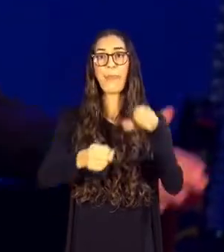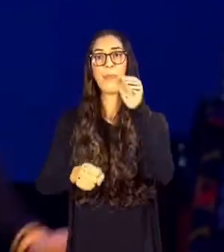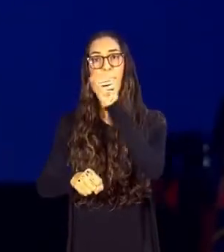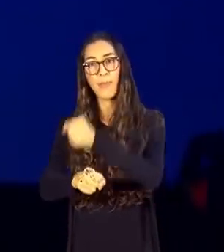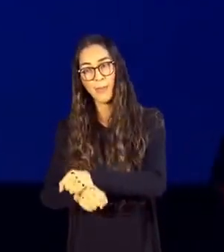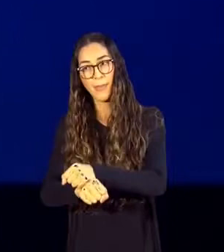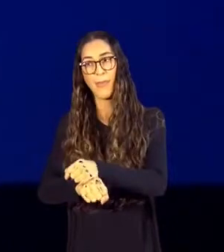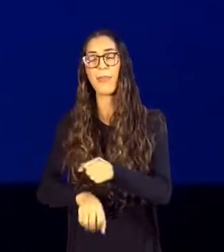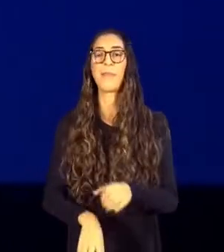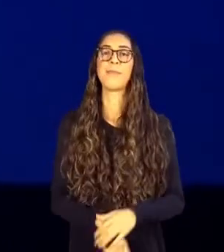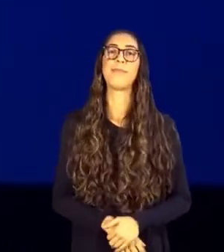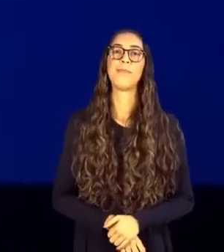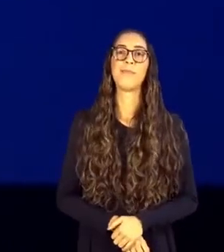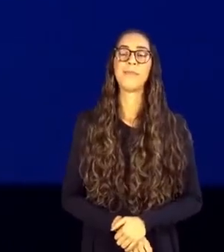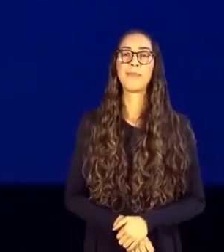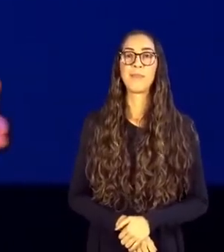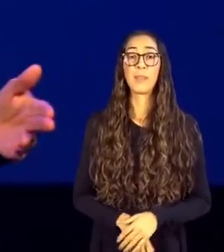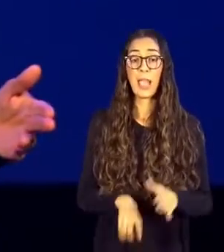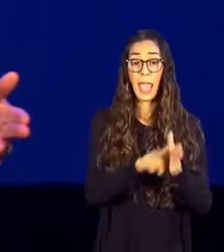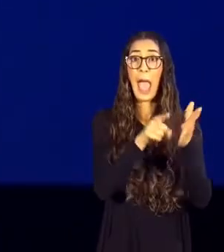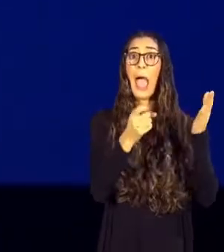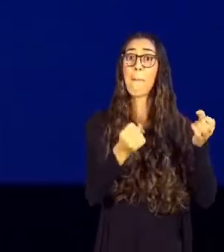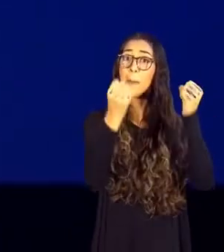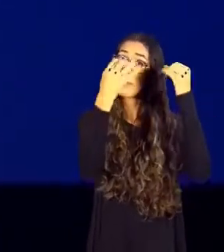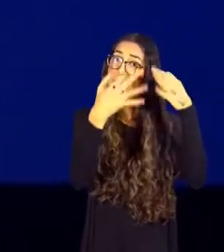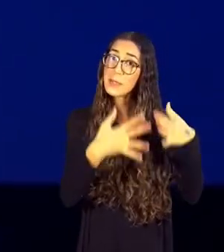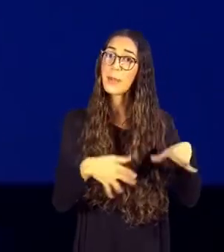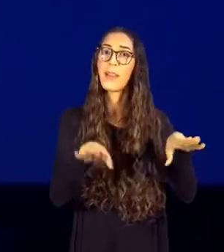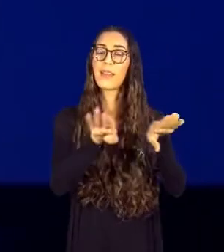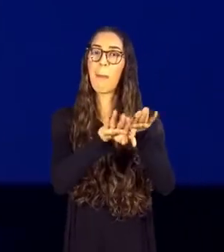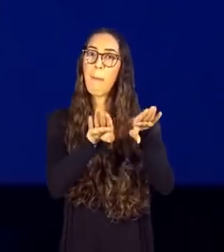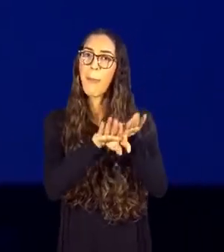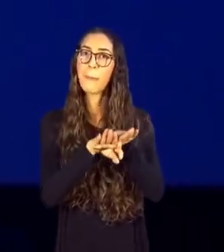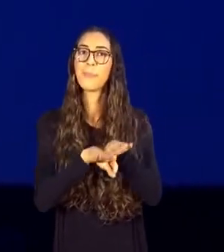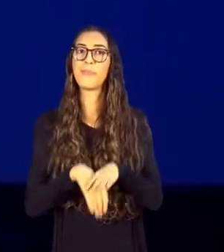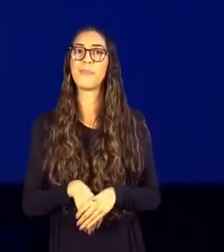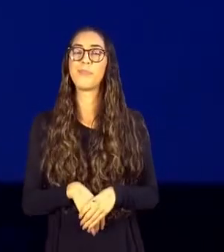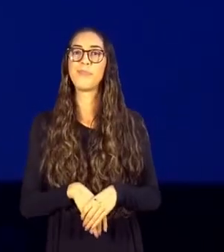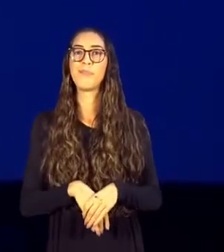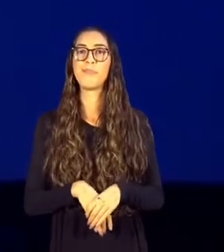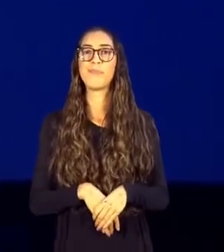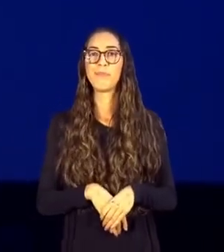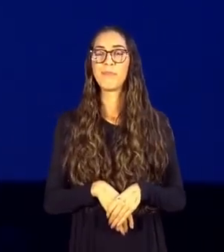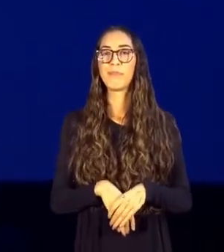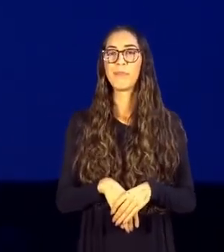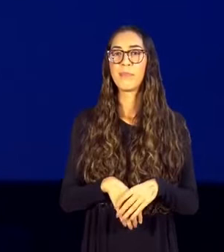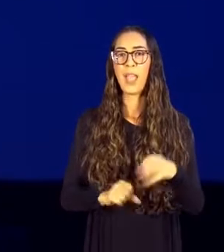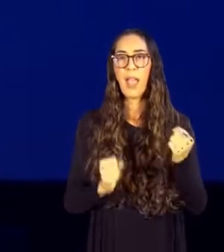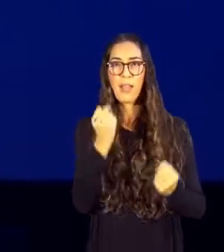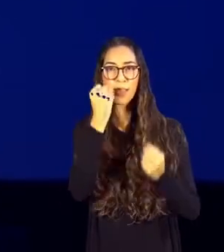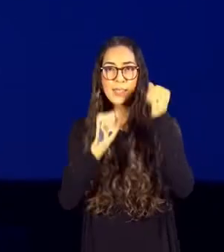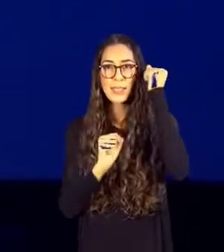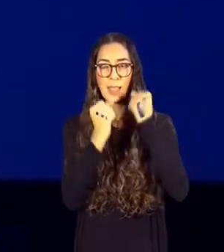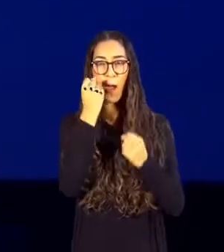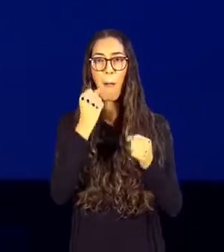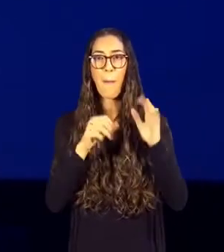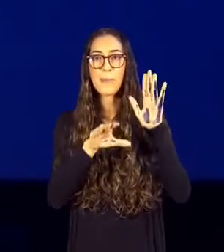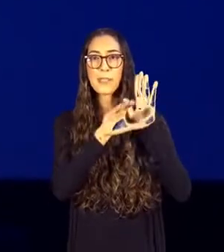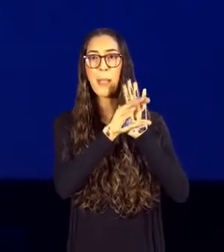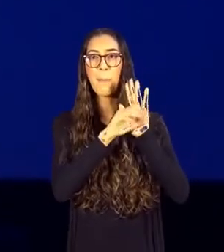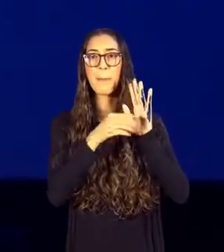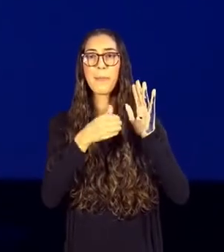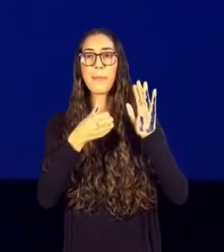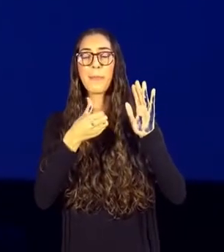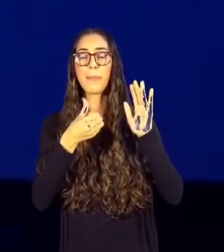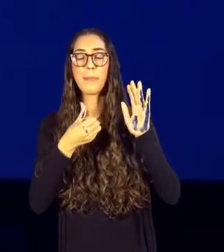Onde que fala isso, pastor Ciro? Fala lá em Salmos 26, 16. Olha,